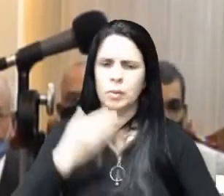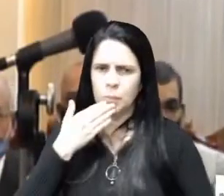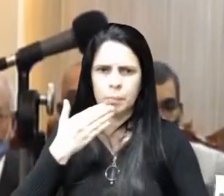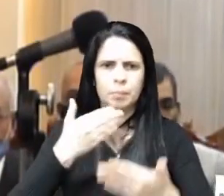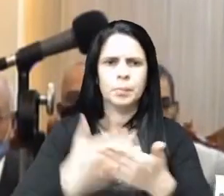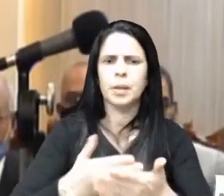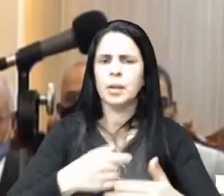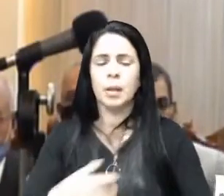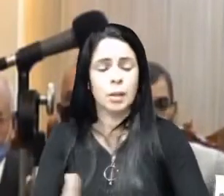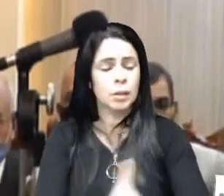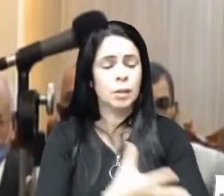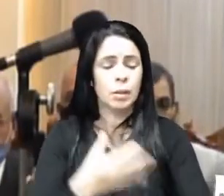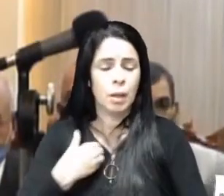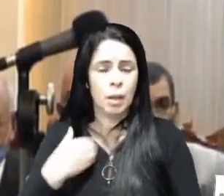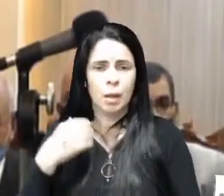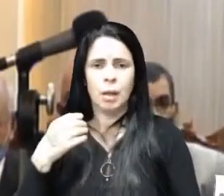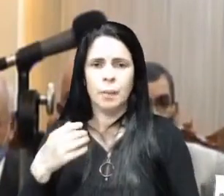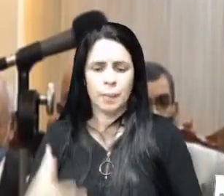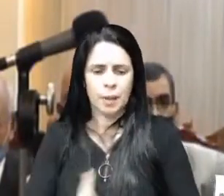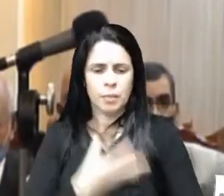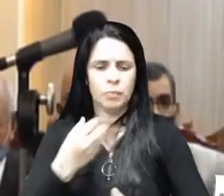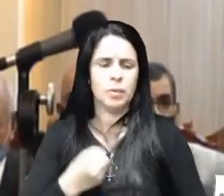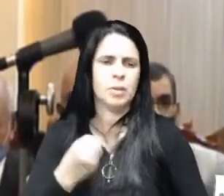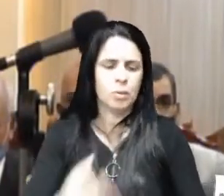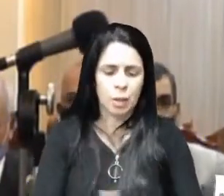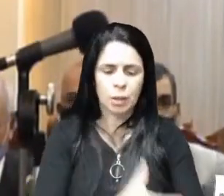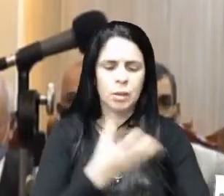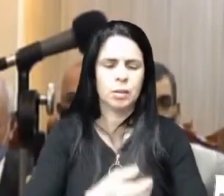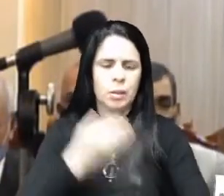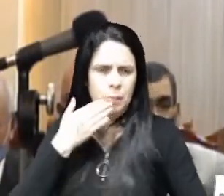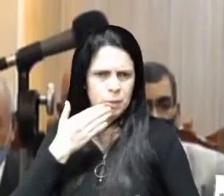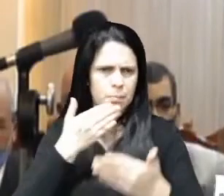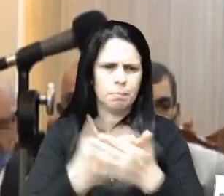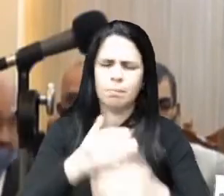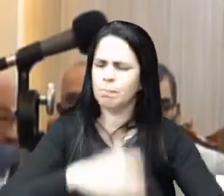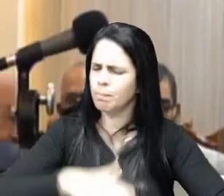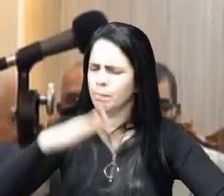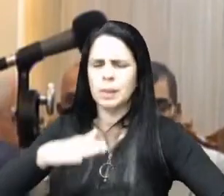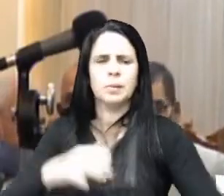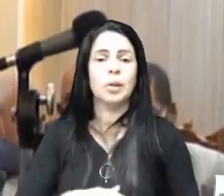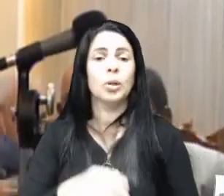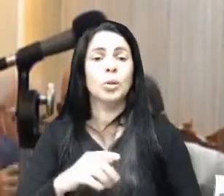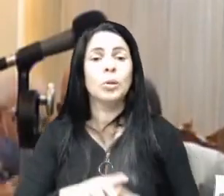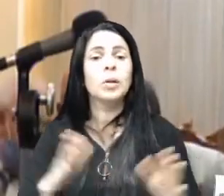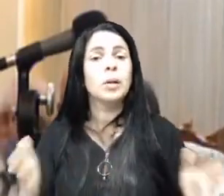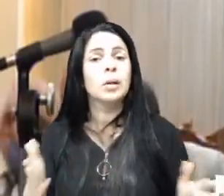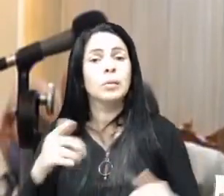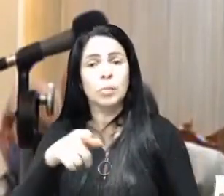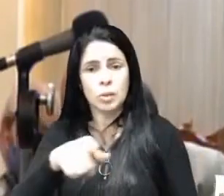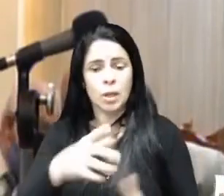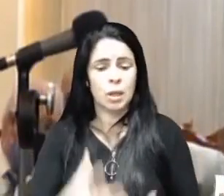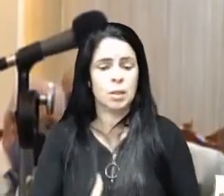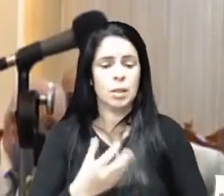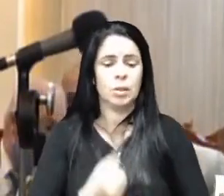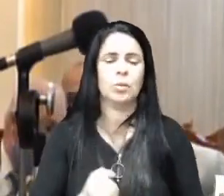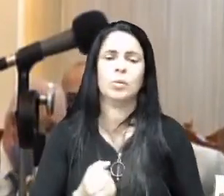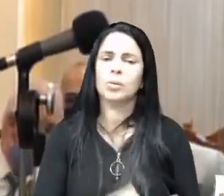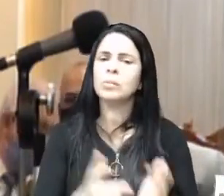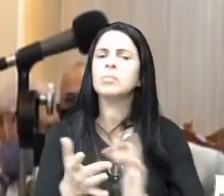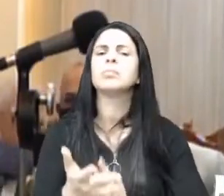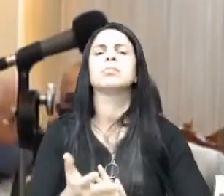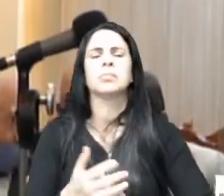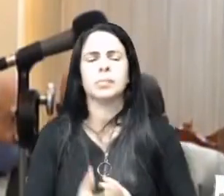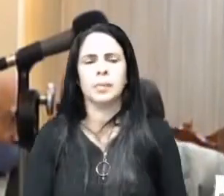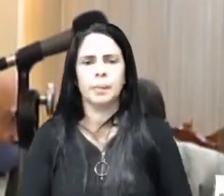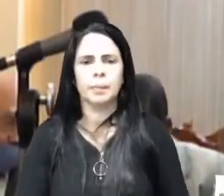da igreja está mais perto do que quando você aceitou a fé, aleluia. Oh, se quando você aceitou a fé,